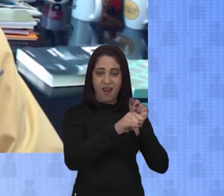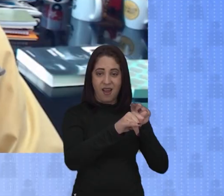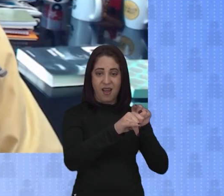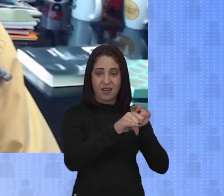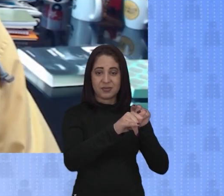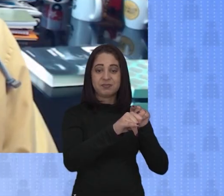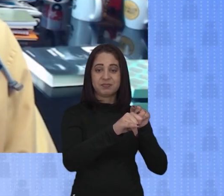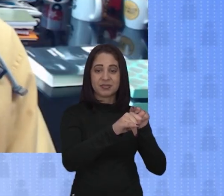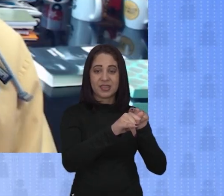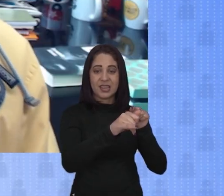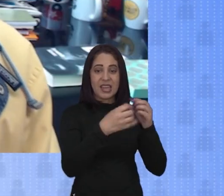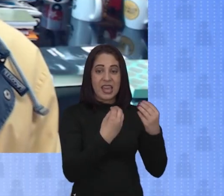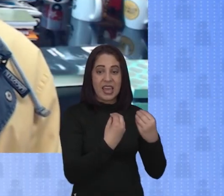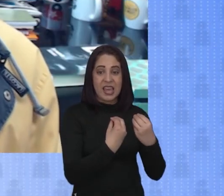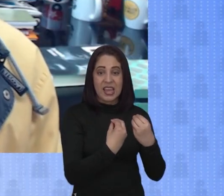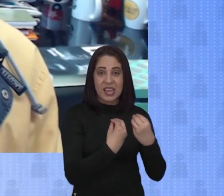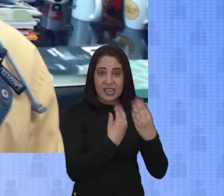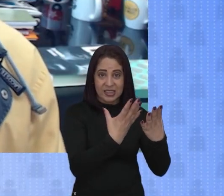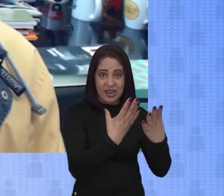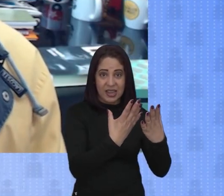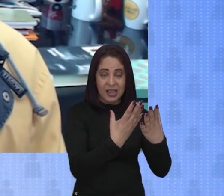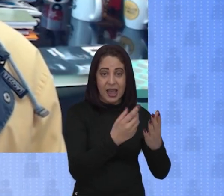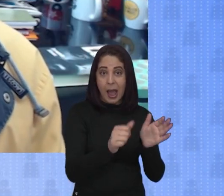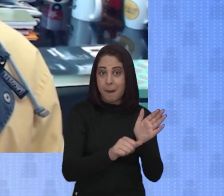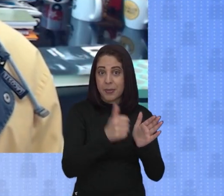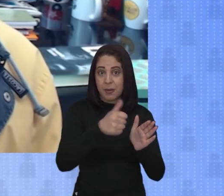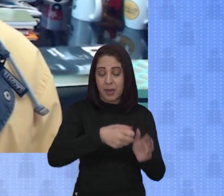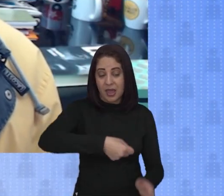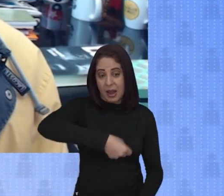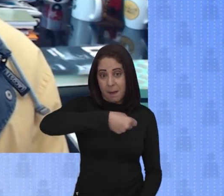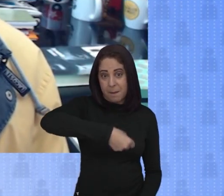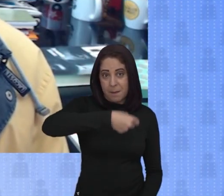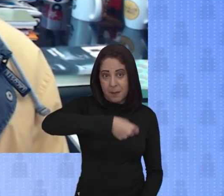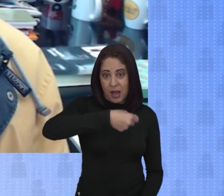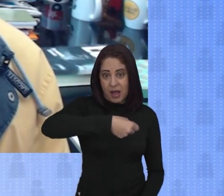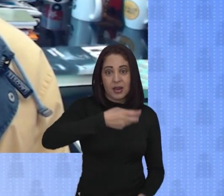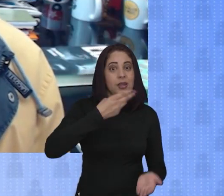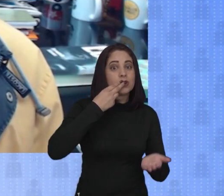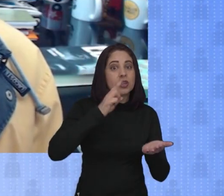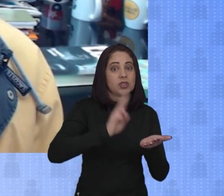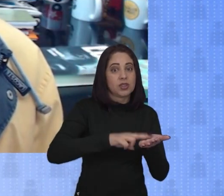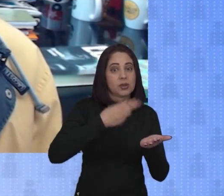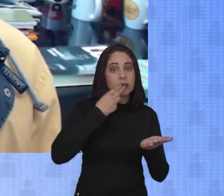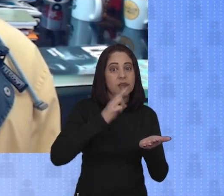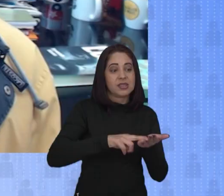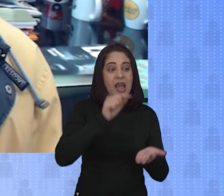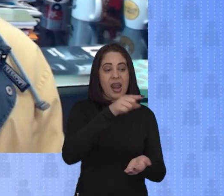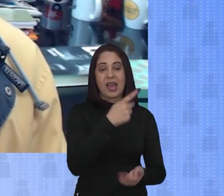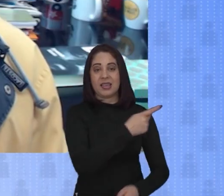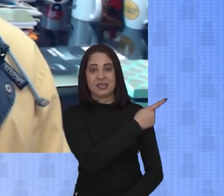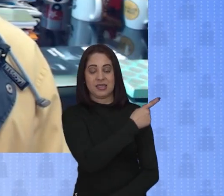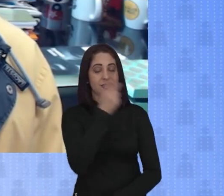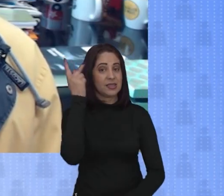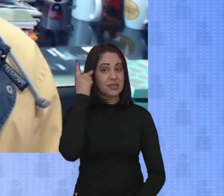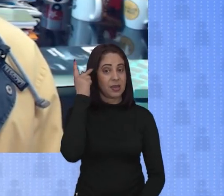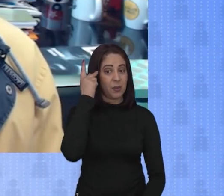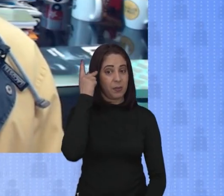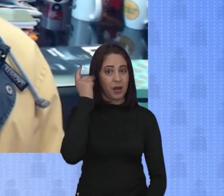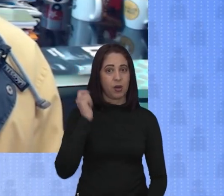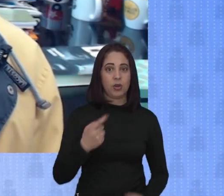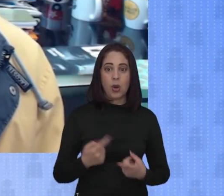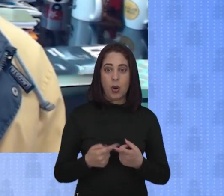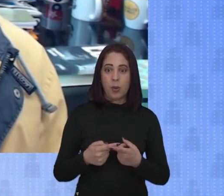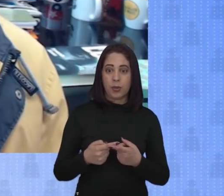entregar primeiro malote de correspondências vindos do Rio até São Paulo, que antes isso